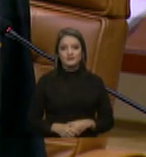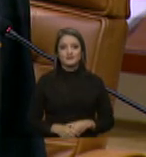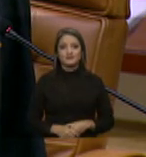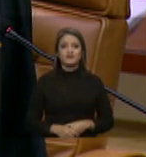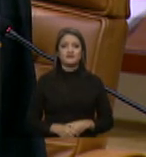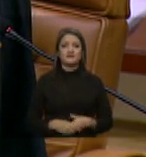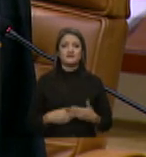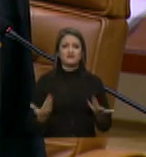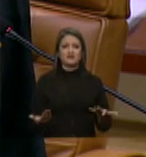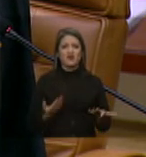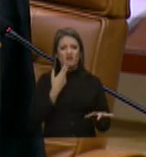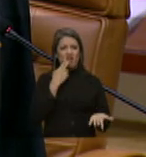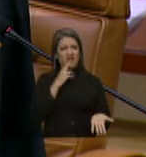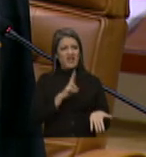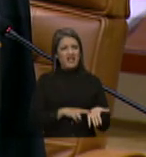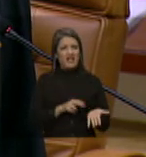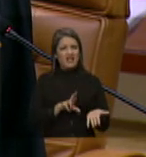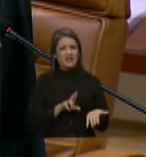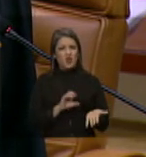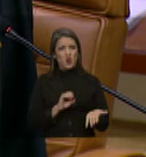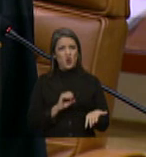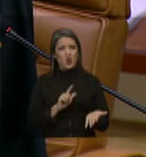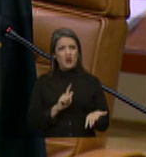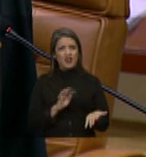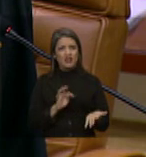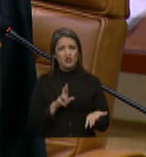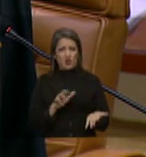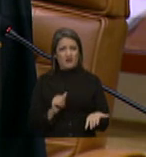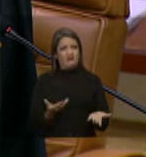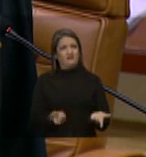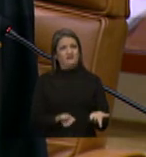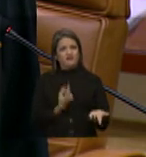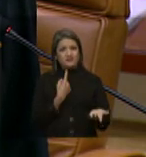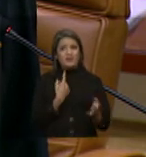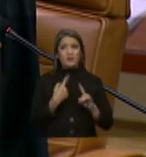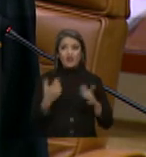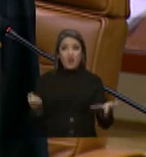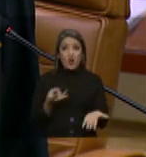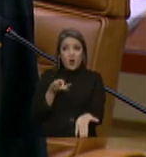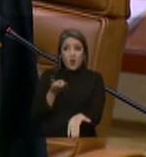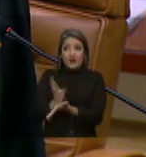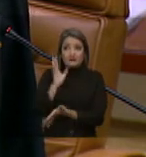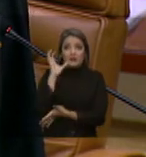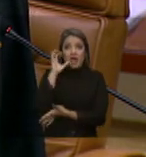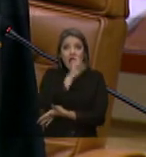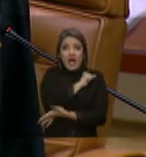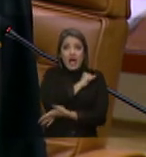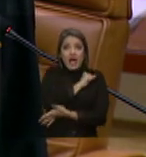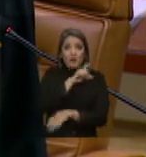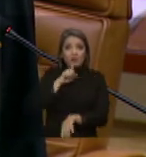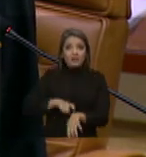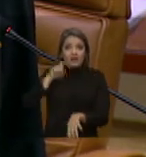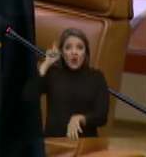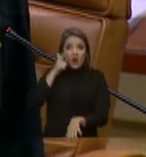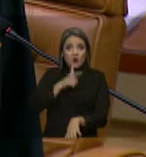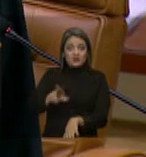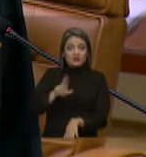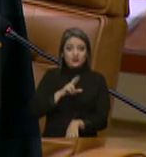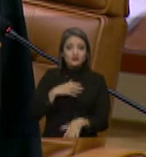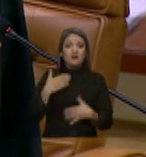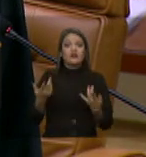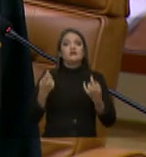falarmos de cartas rogatórias no momento em que por WhatsApp nós conseguimos falar com outro lado do mundo tem que